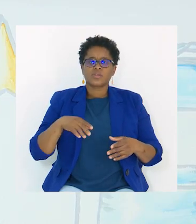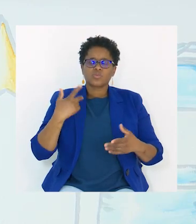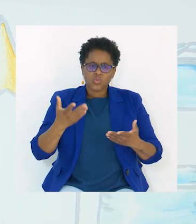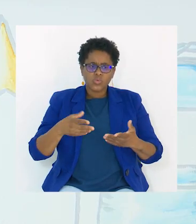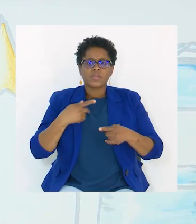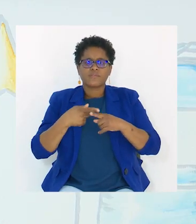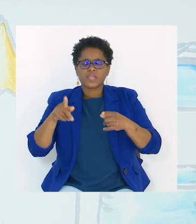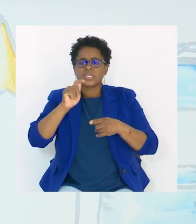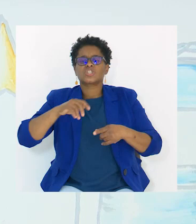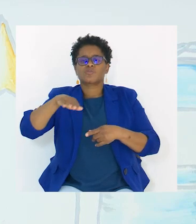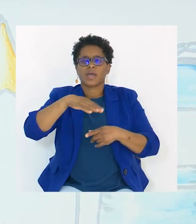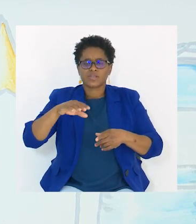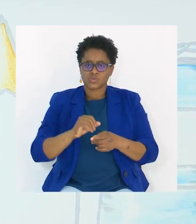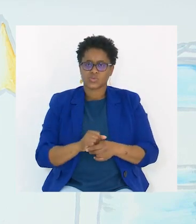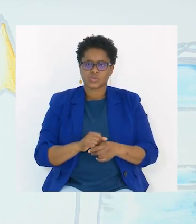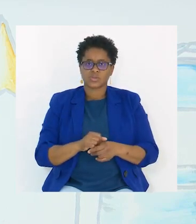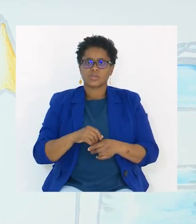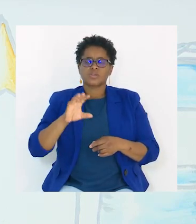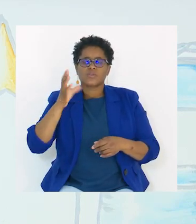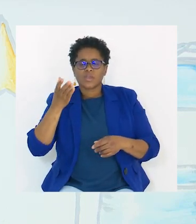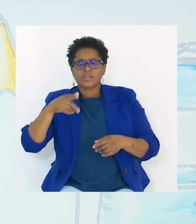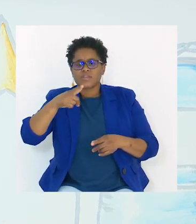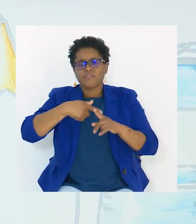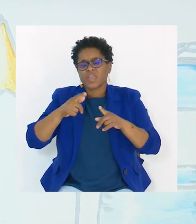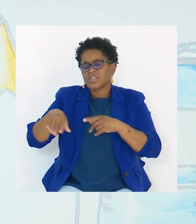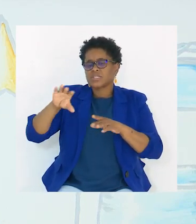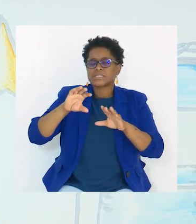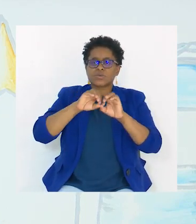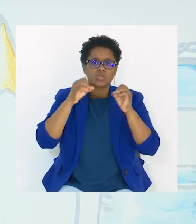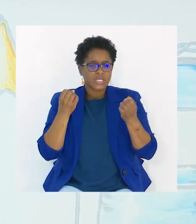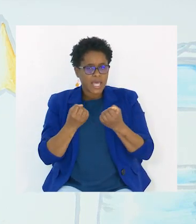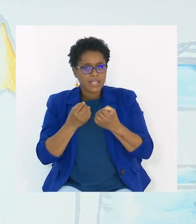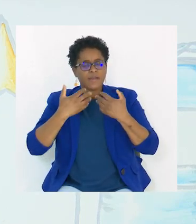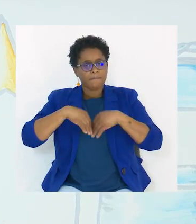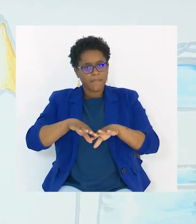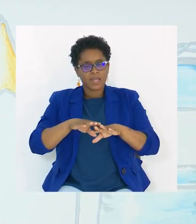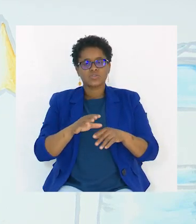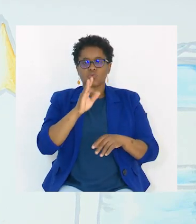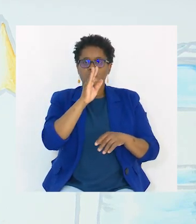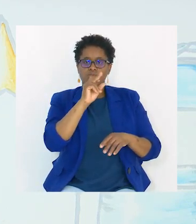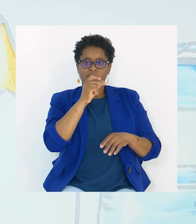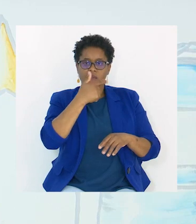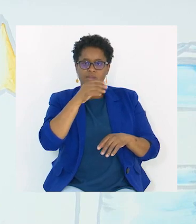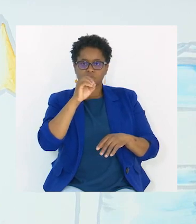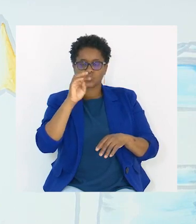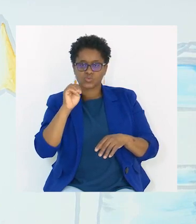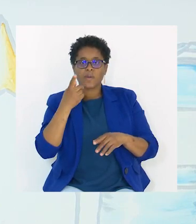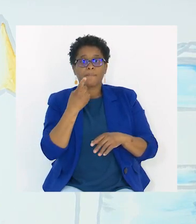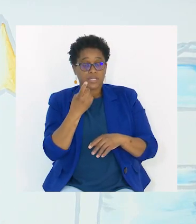dado espaço ou numa dada sociedade, mas os factos precisam